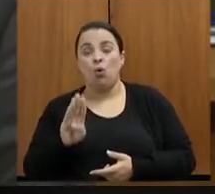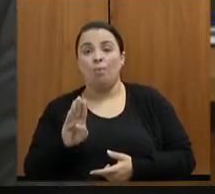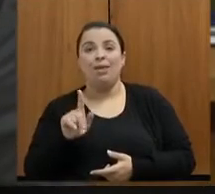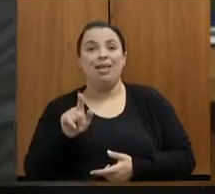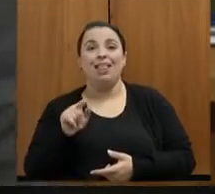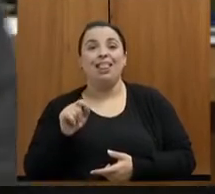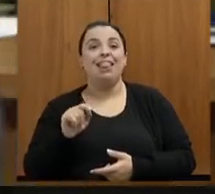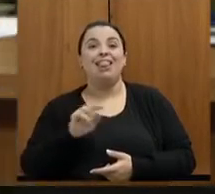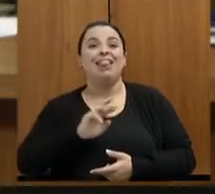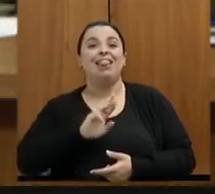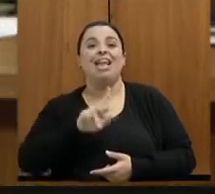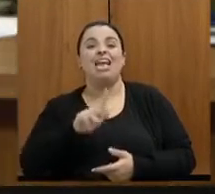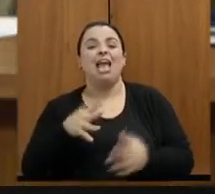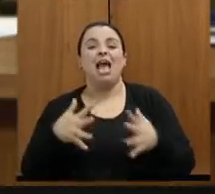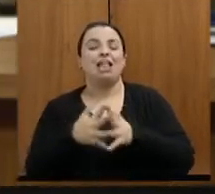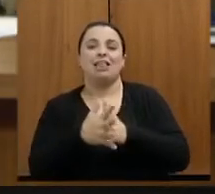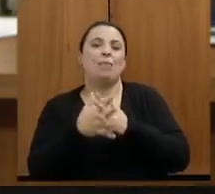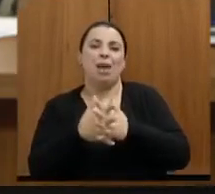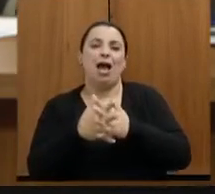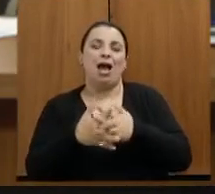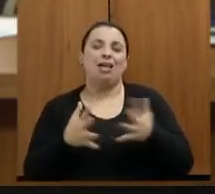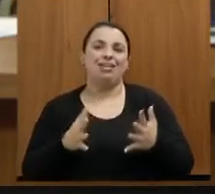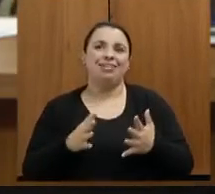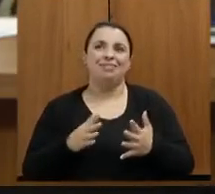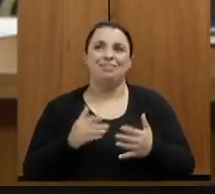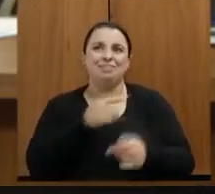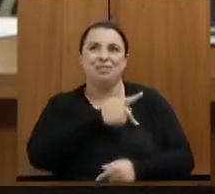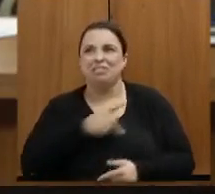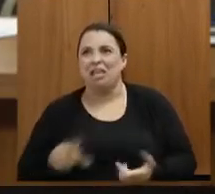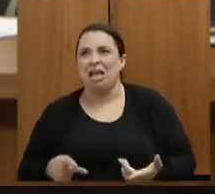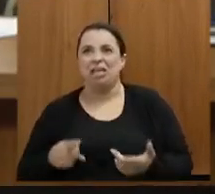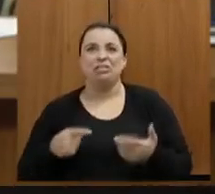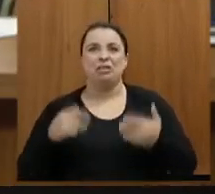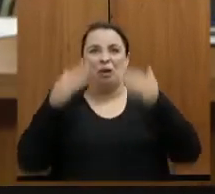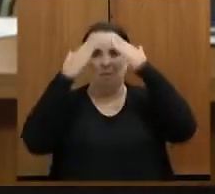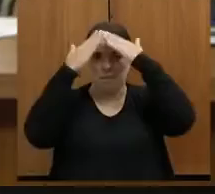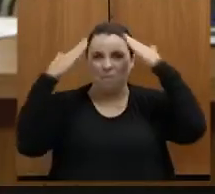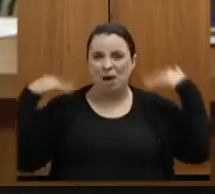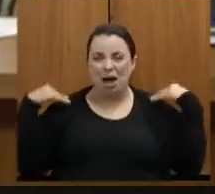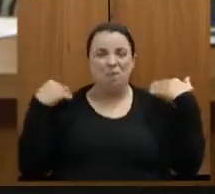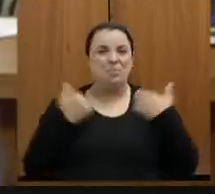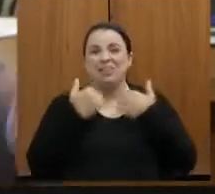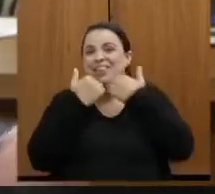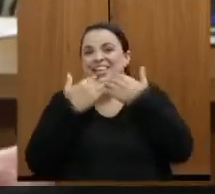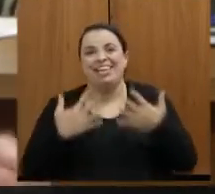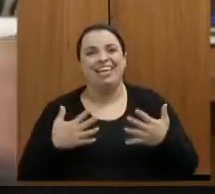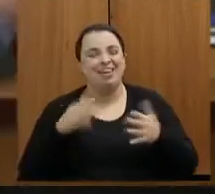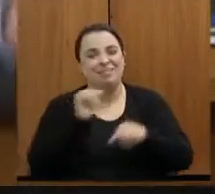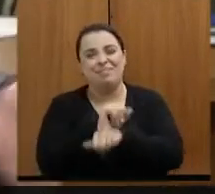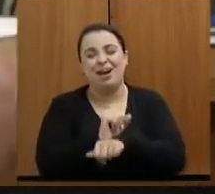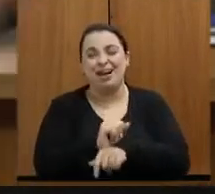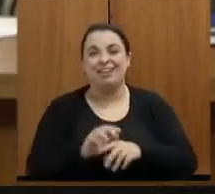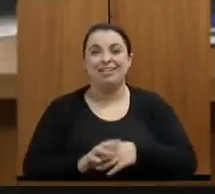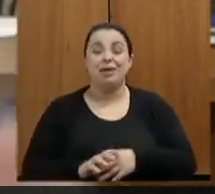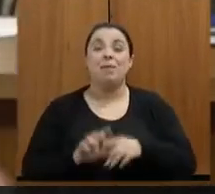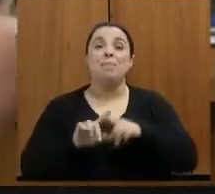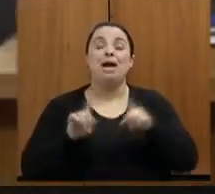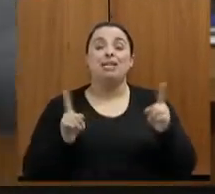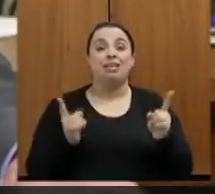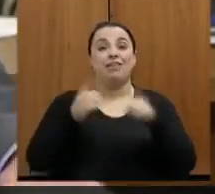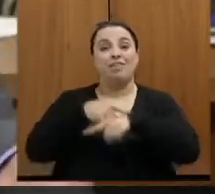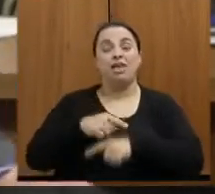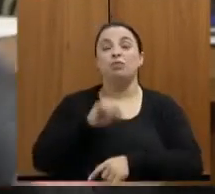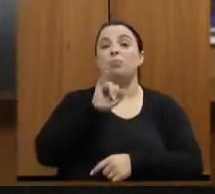nem o presidente da República não vai conseguir evitar que o Reúrbi aconteça. Mas, o inverso, não. Se o presidente ou se o